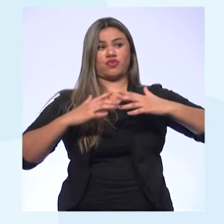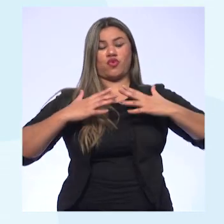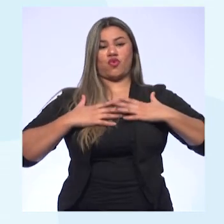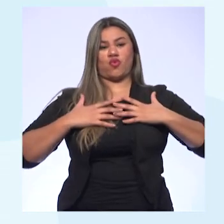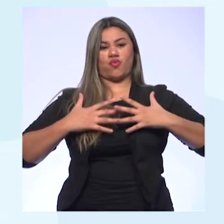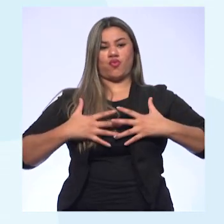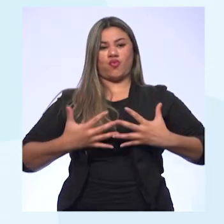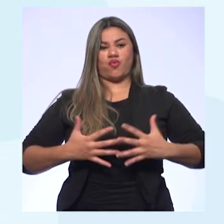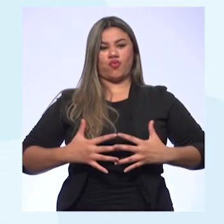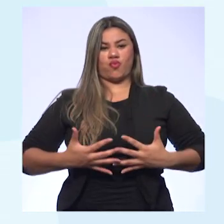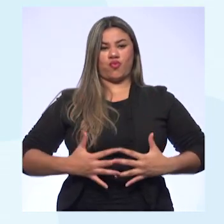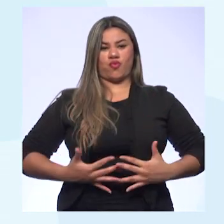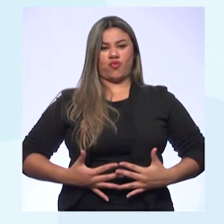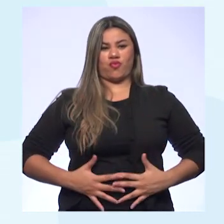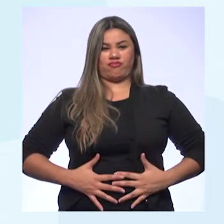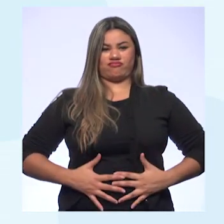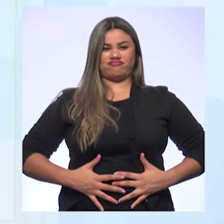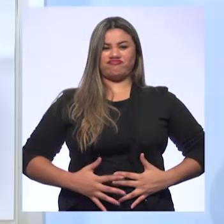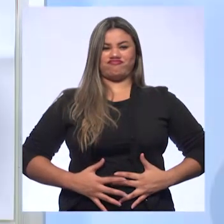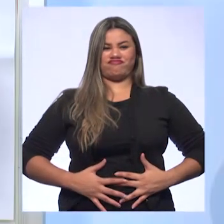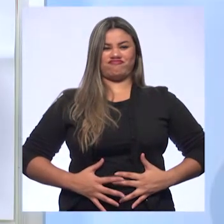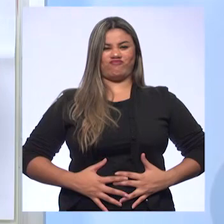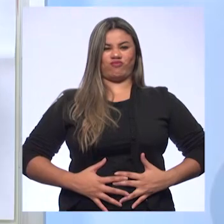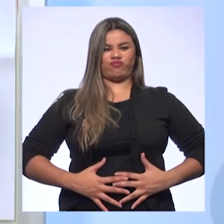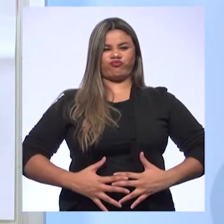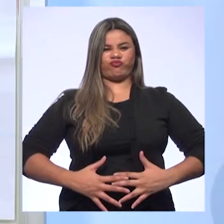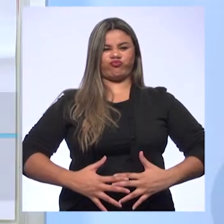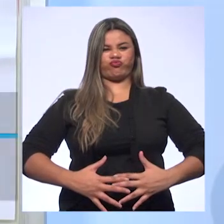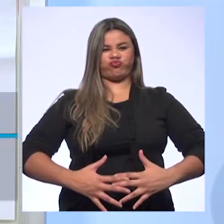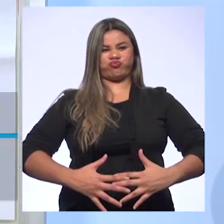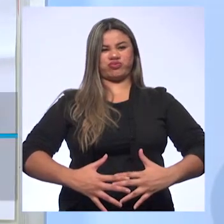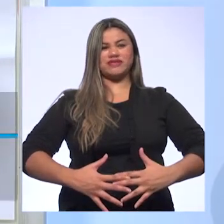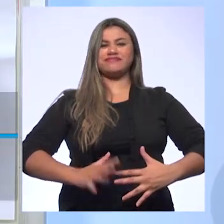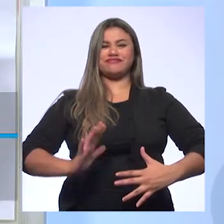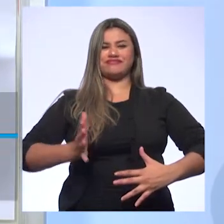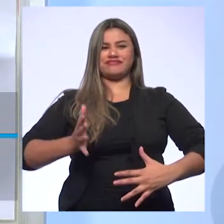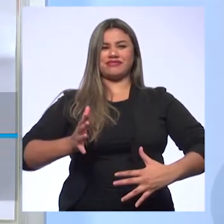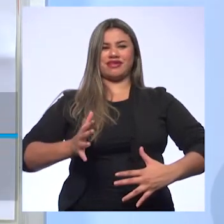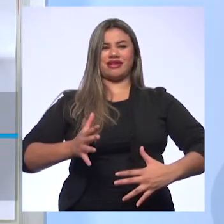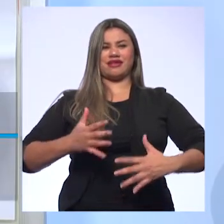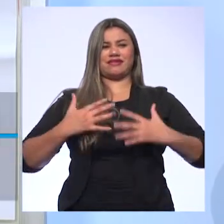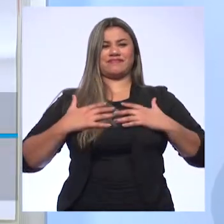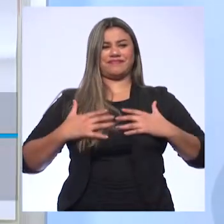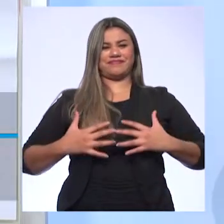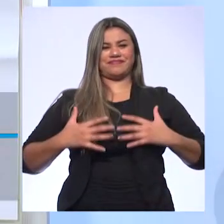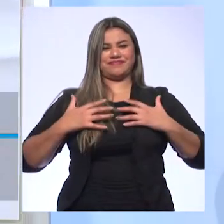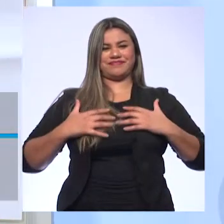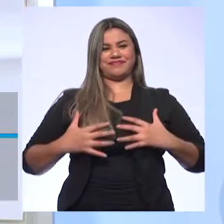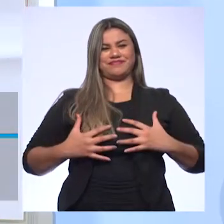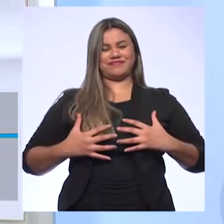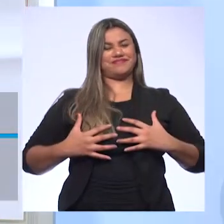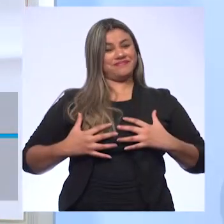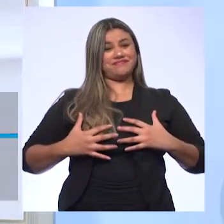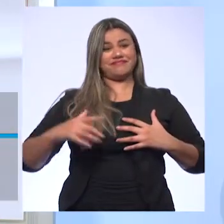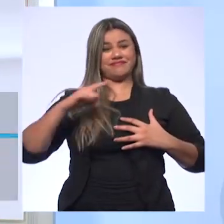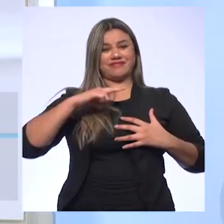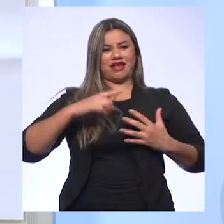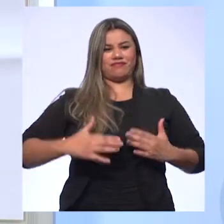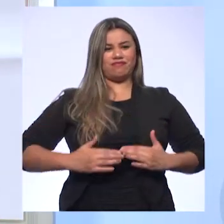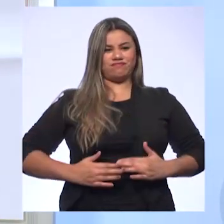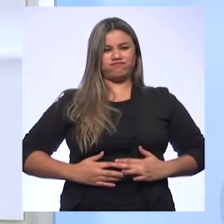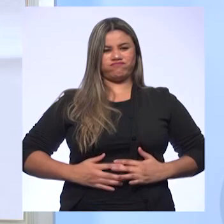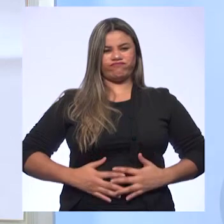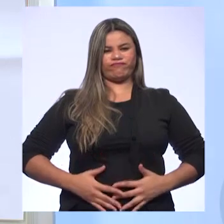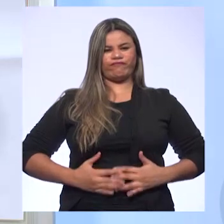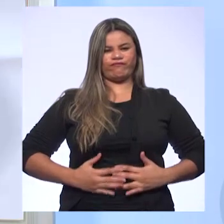e do abdômen, que eu já perdi, né? Uma boa parte aqui. Eu só tenho os outros, que são os não estriados, que graças a Deus estão funcionando bem. Você não perdeu,